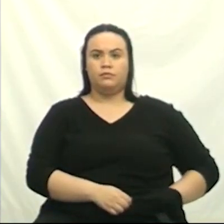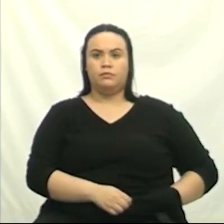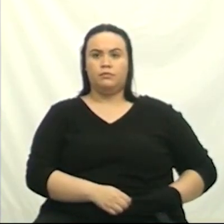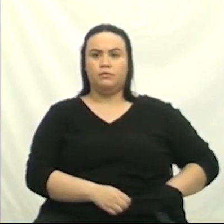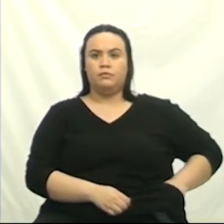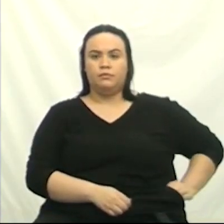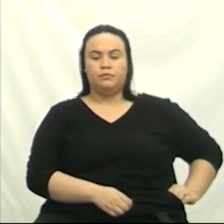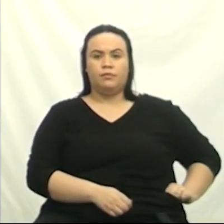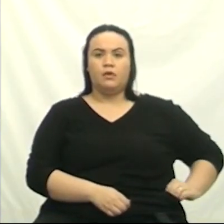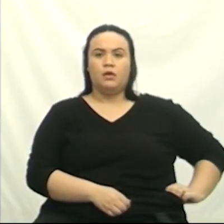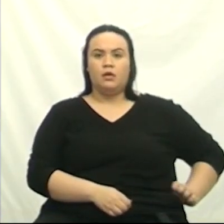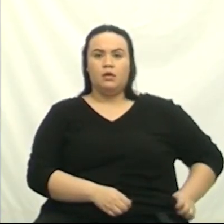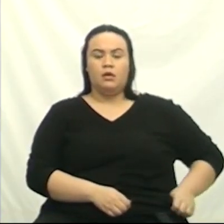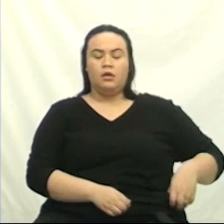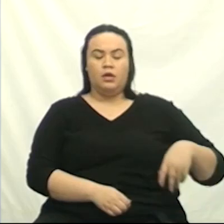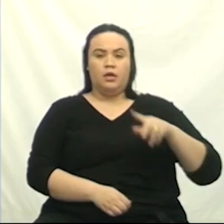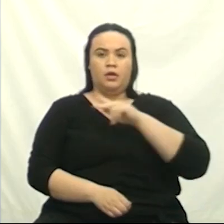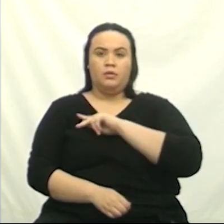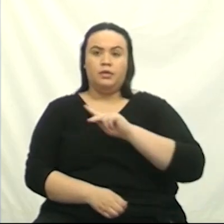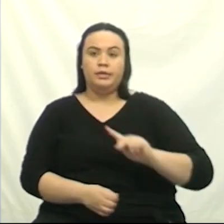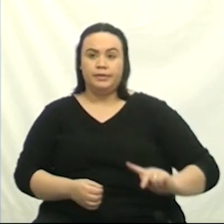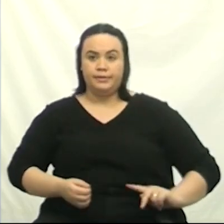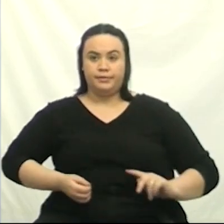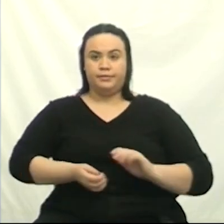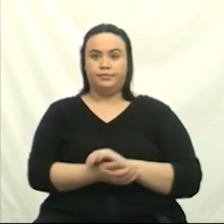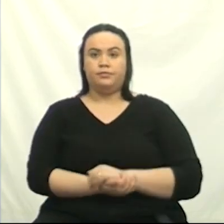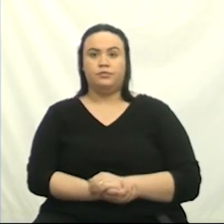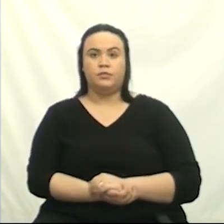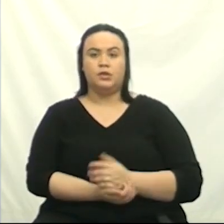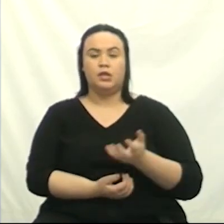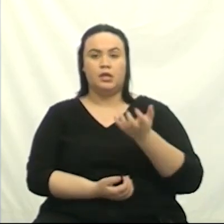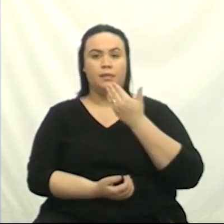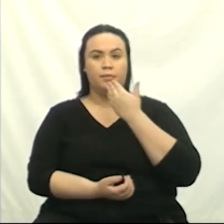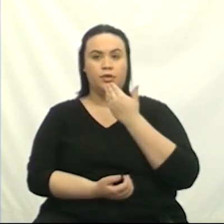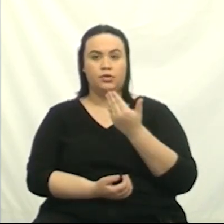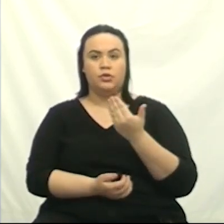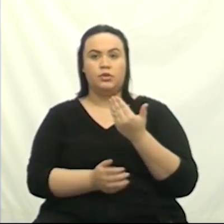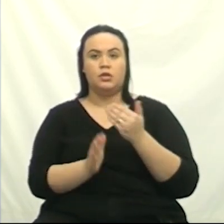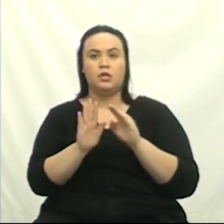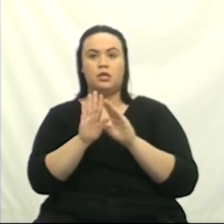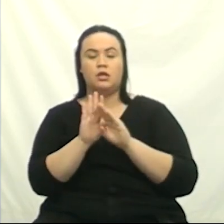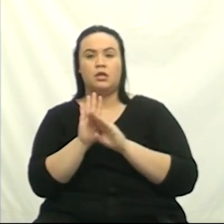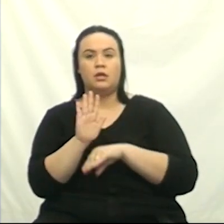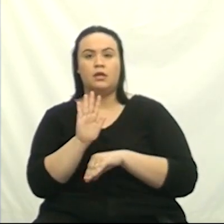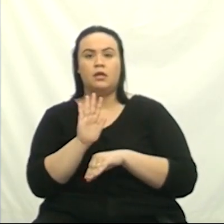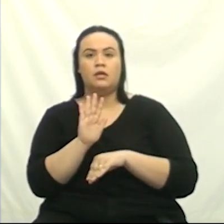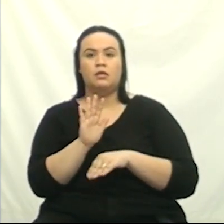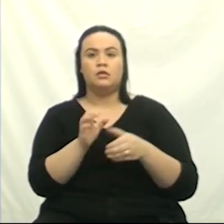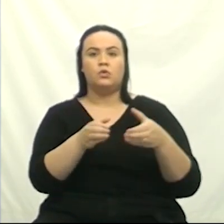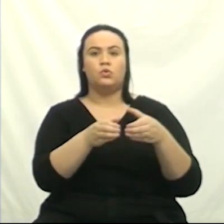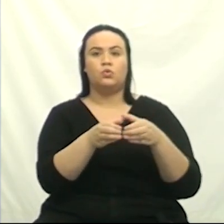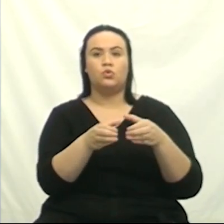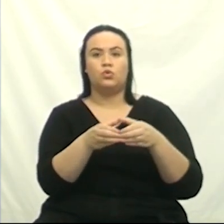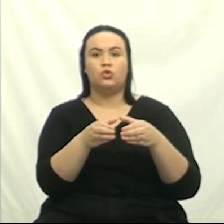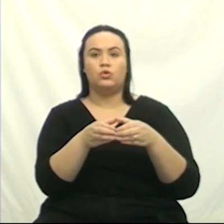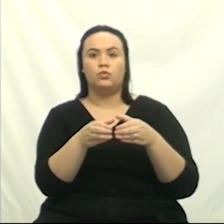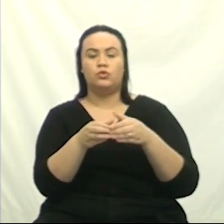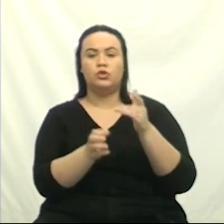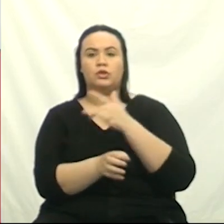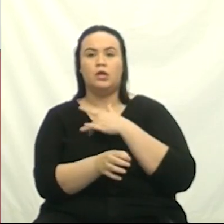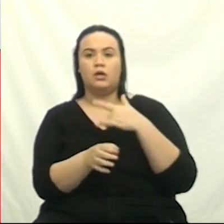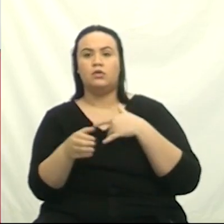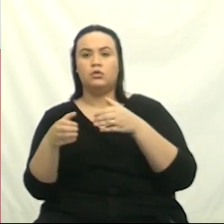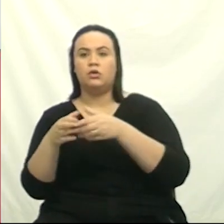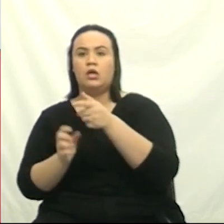senhor presidente gostaria de pedir a dispensa dos pareceres das comissões de saúde